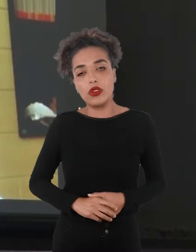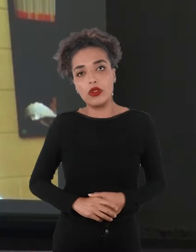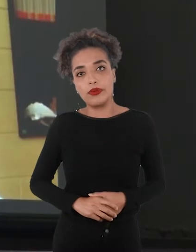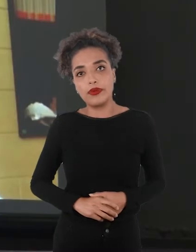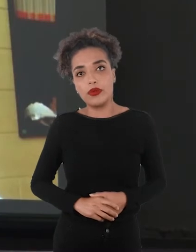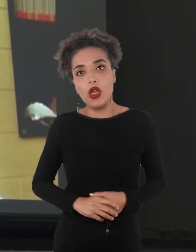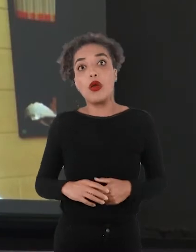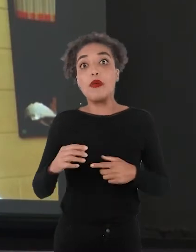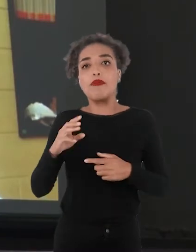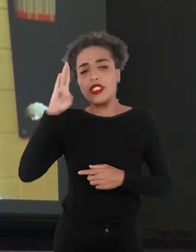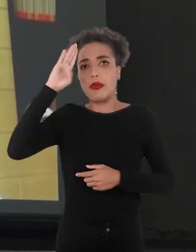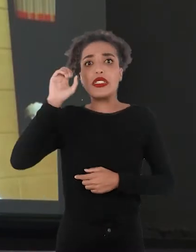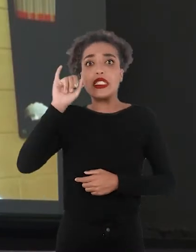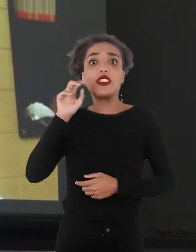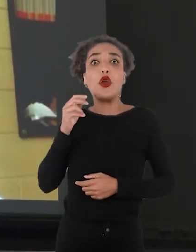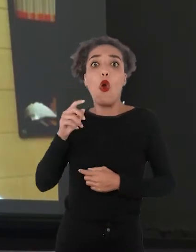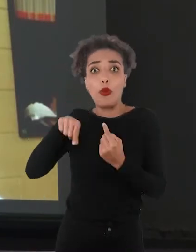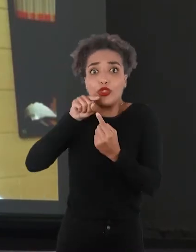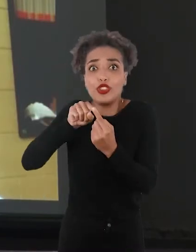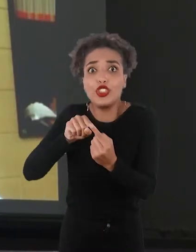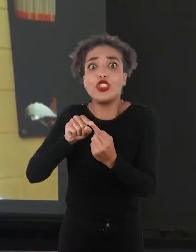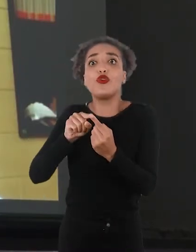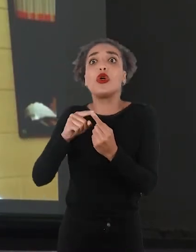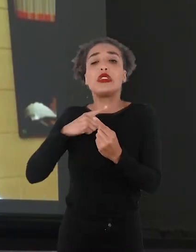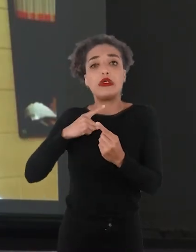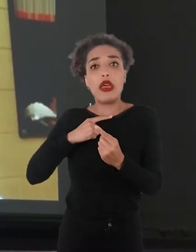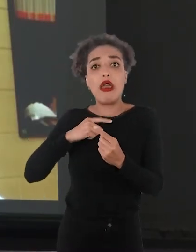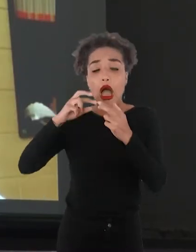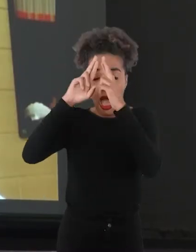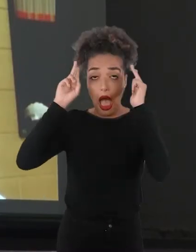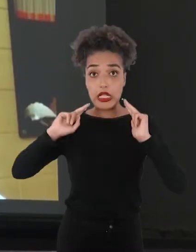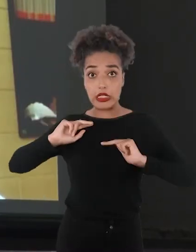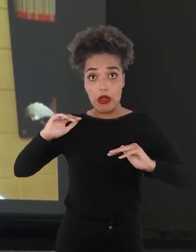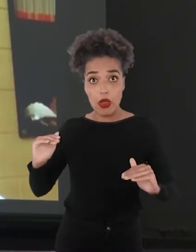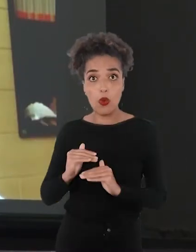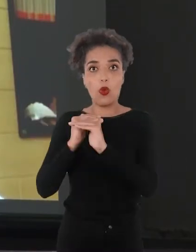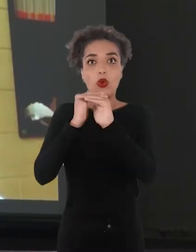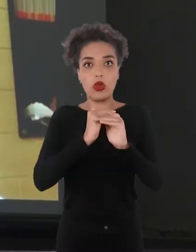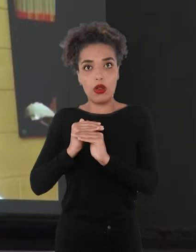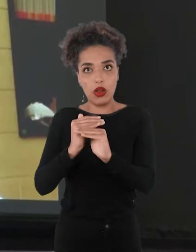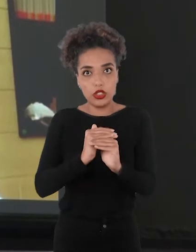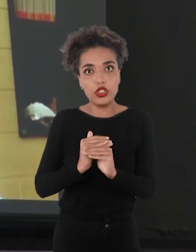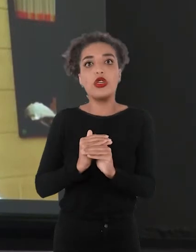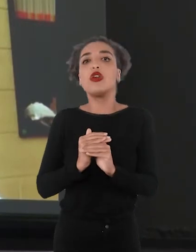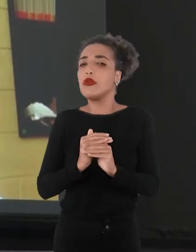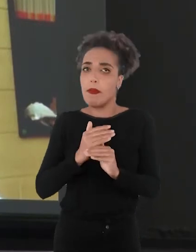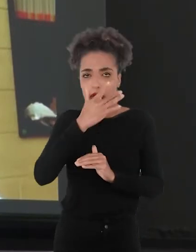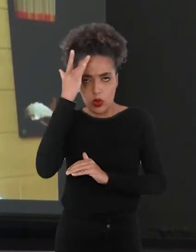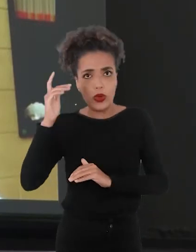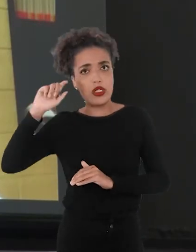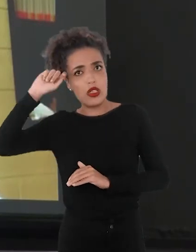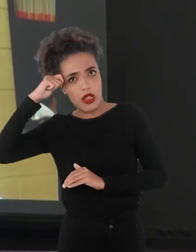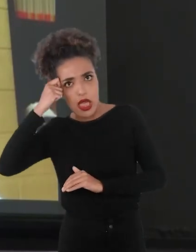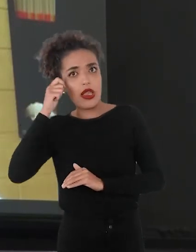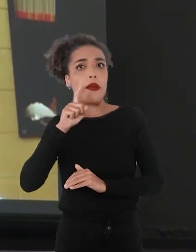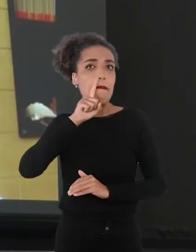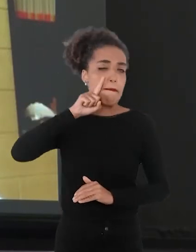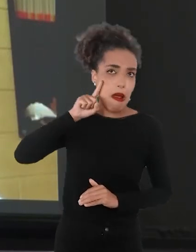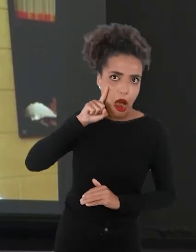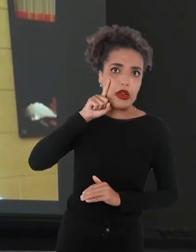a igualdade racial, que a gente tem em todas as carreiras, pessoas negras, pessoas pretas e